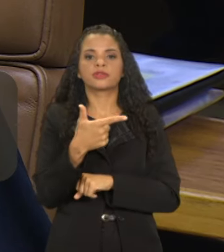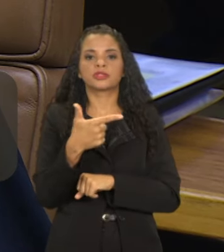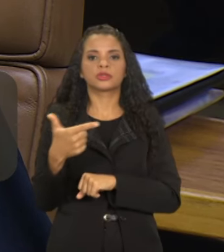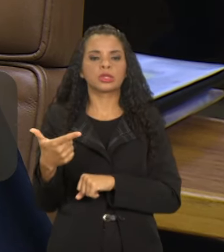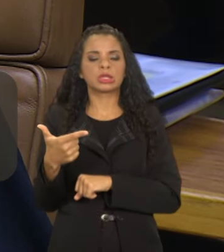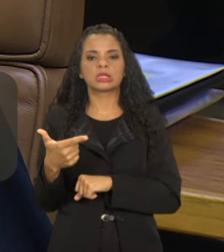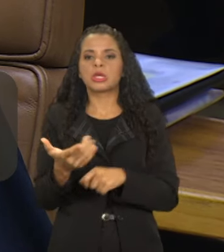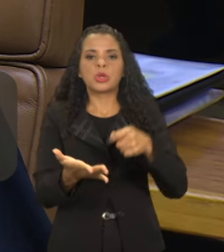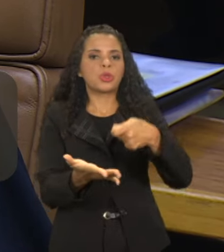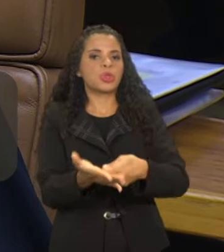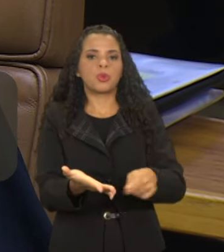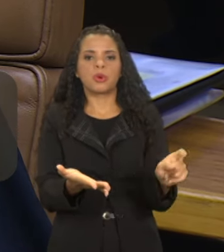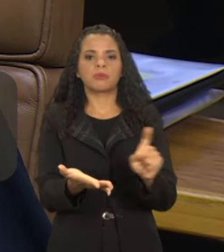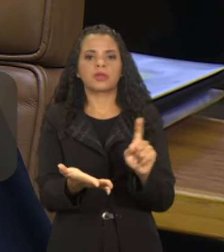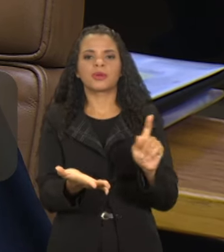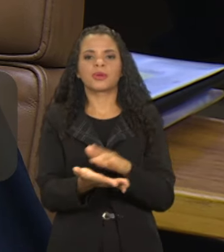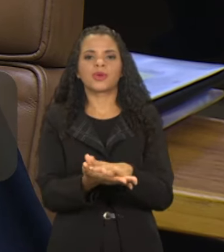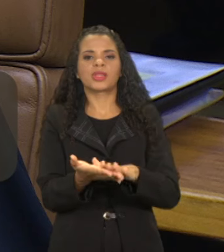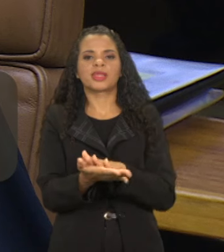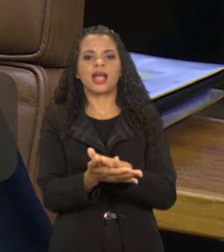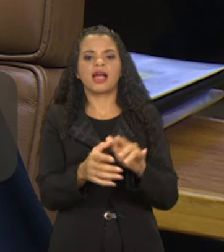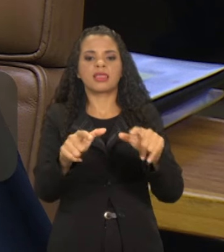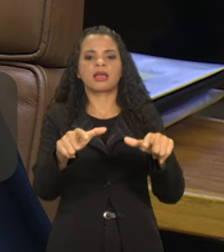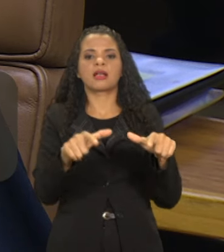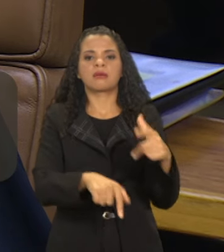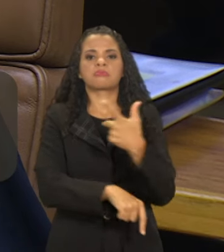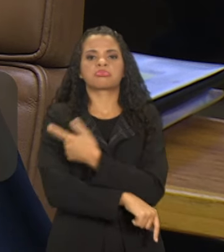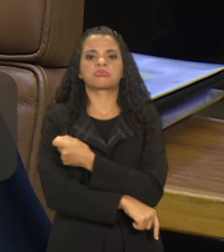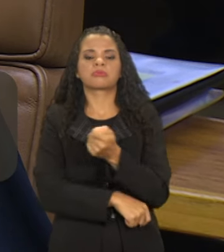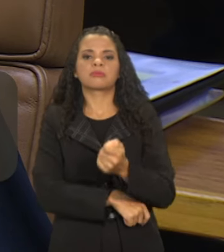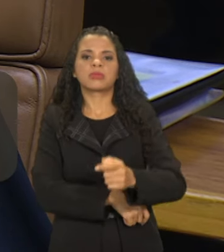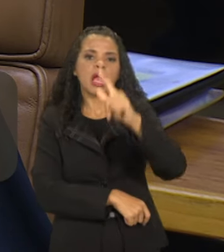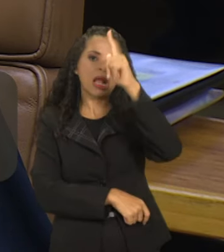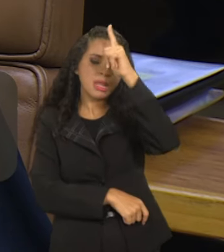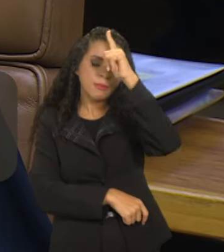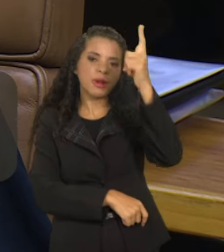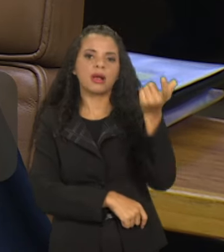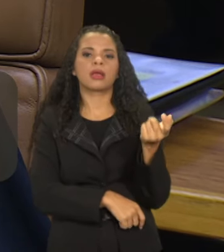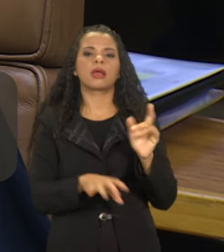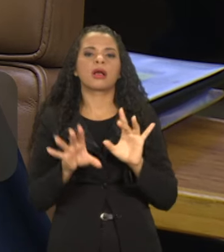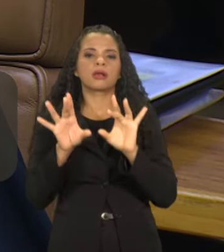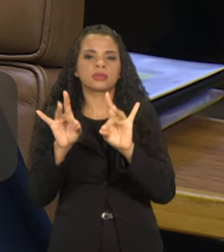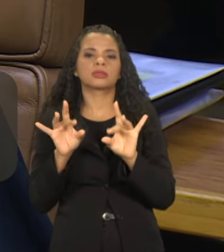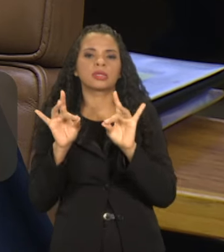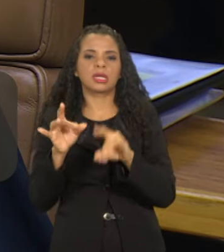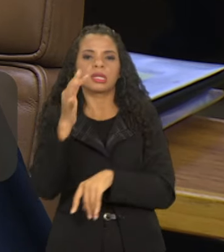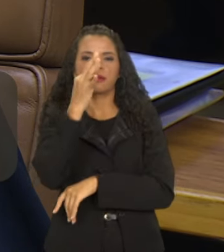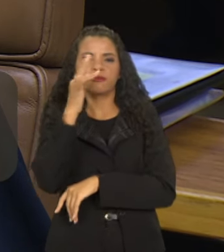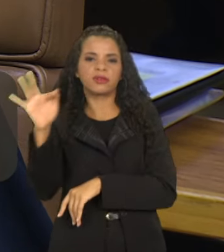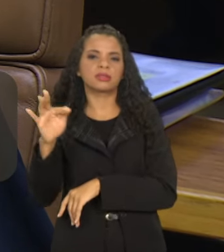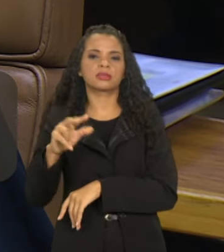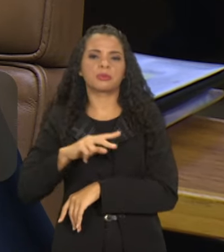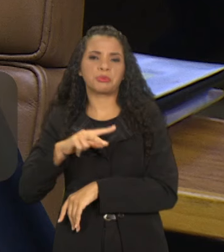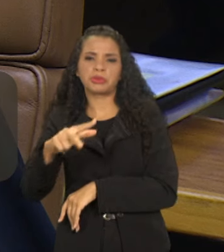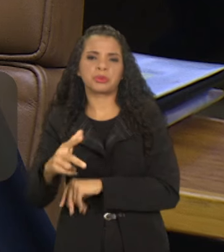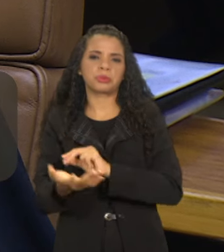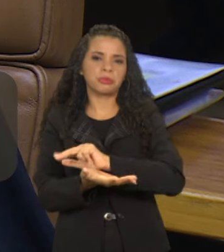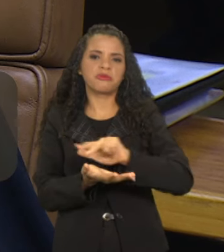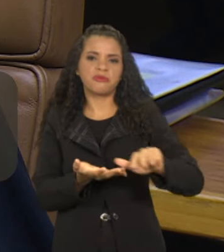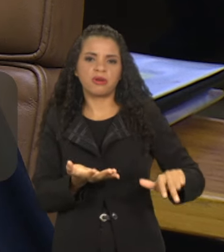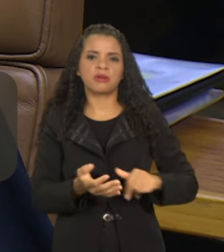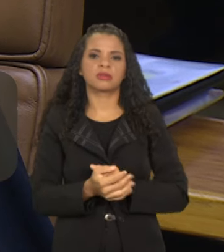comprovante vacinal, tais como Alemanha, Áustria, Austrália, Bélgica, França, Itália, Noruega, Portugal, entre outros. Na mesma linha, o